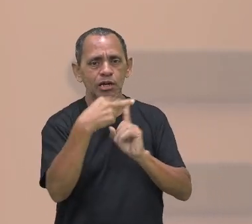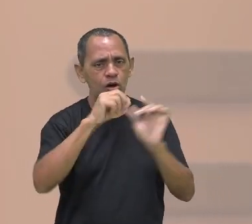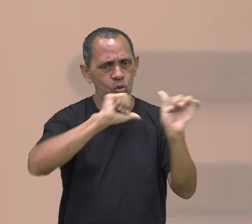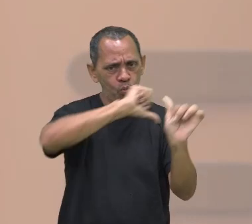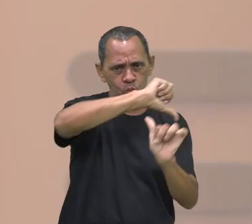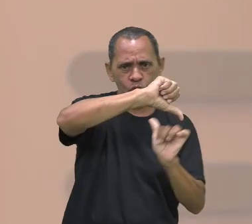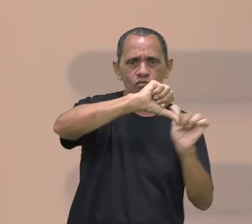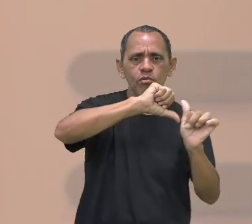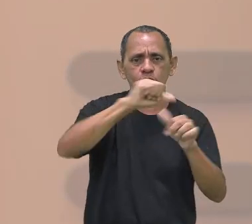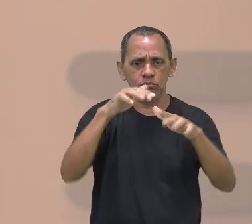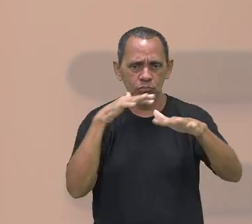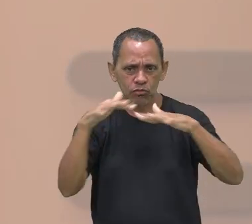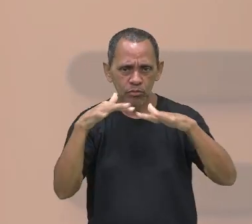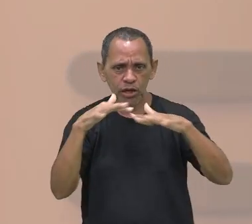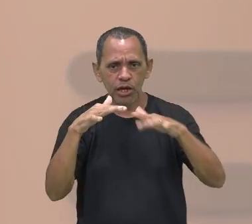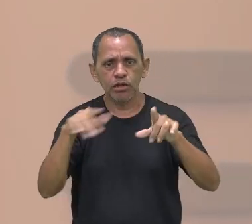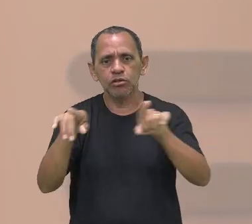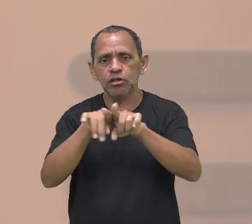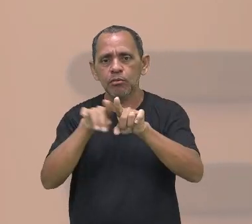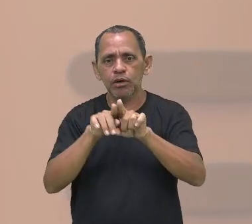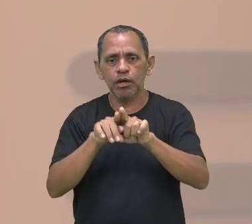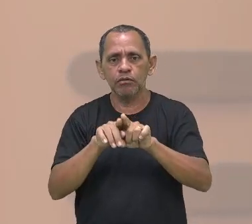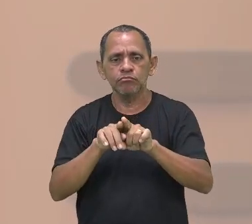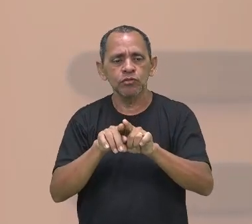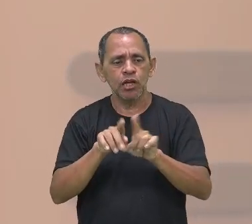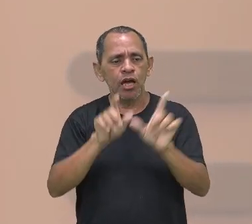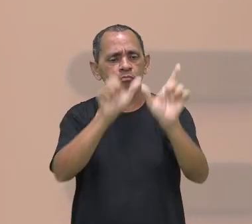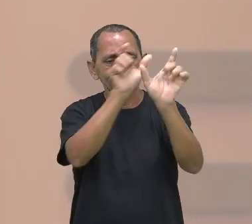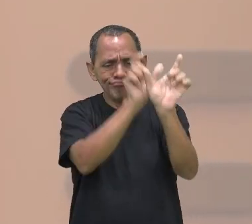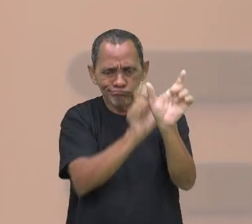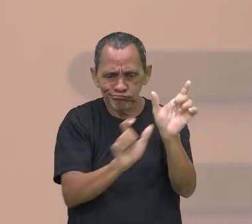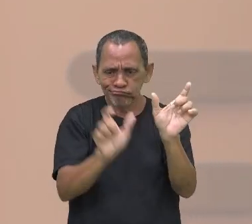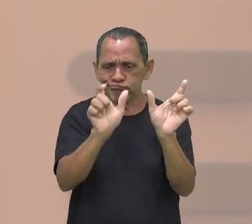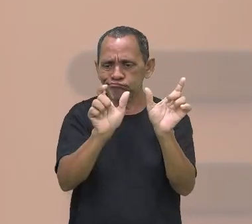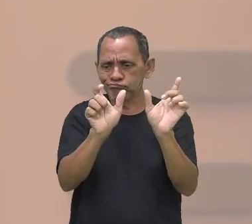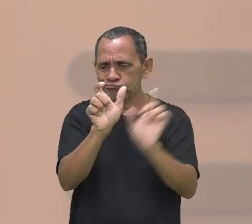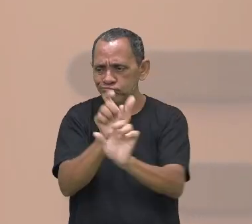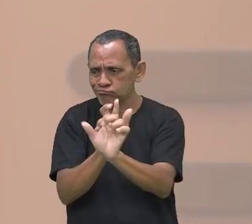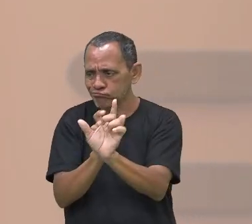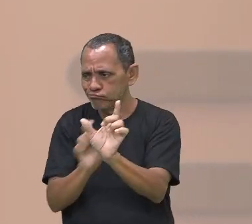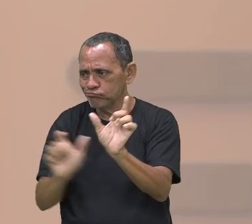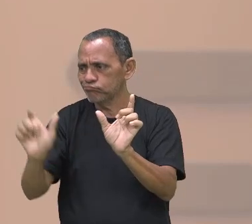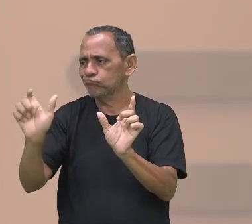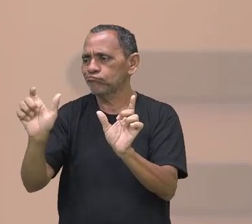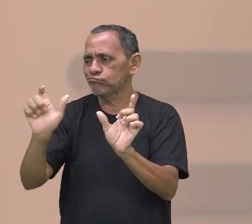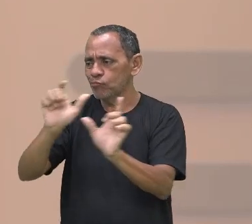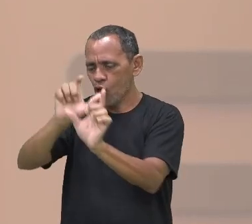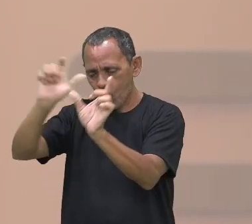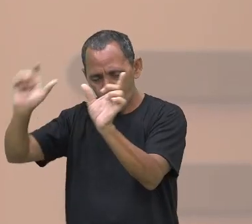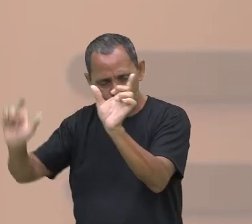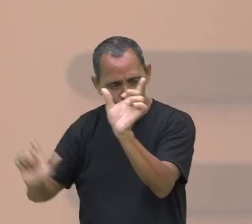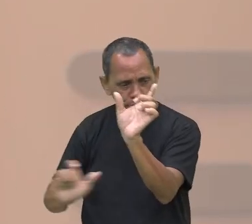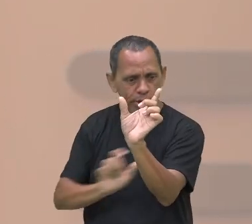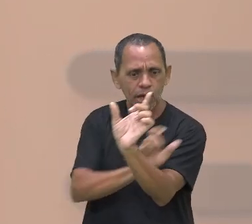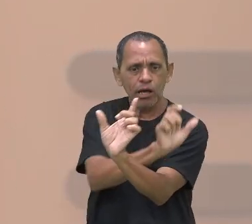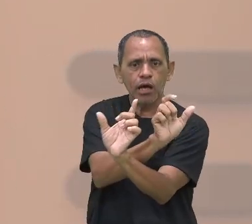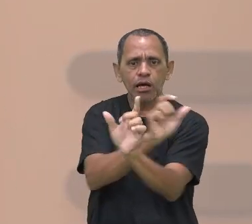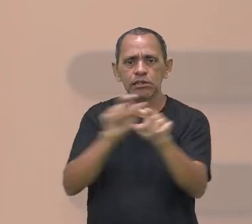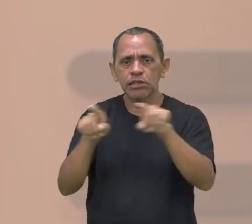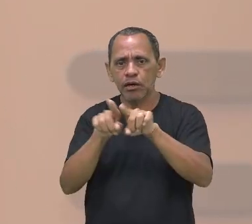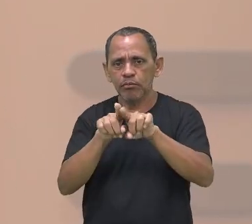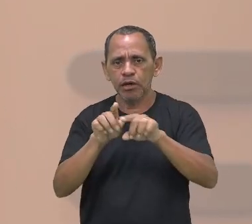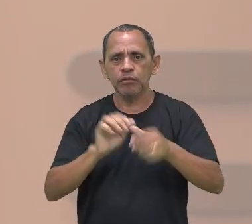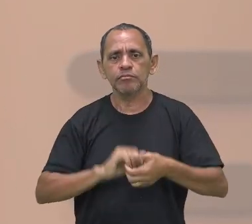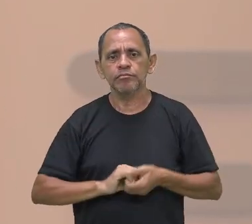síntese. Voltando para a tese e o movimento dialético ocorre. É bem simpático, é bem